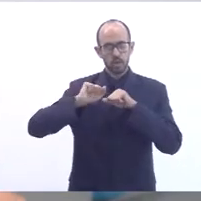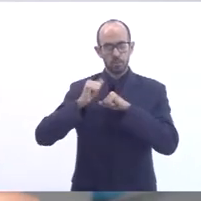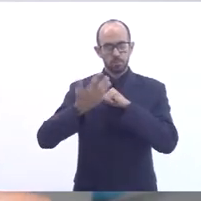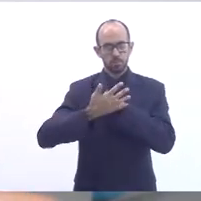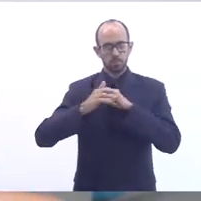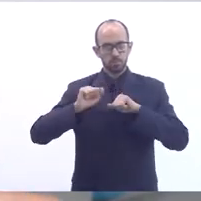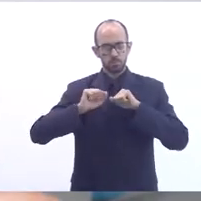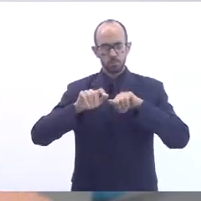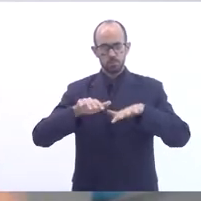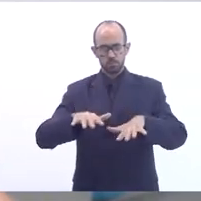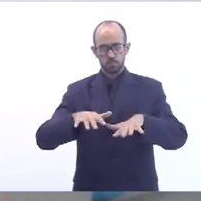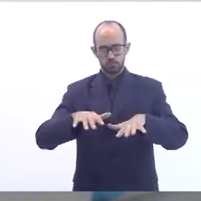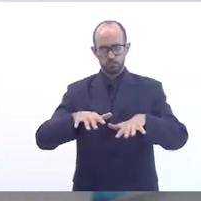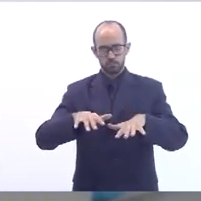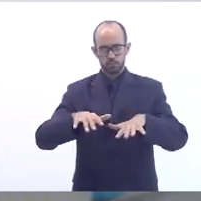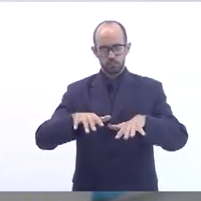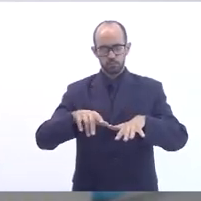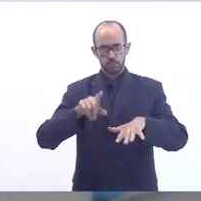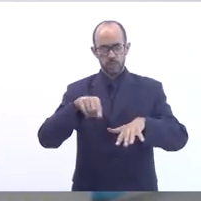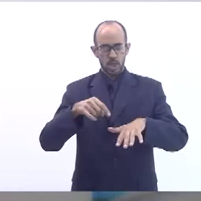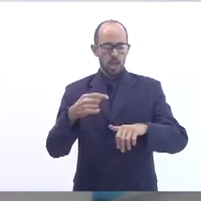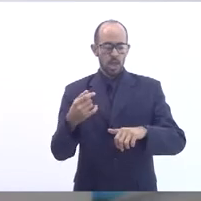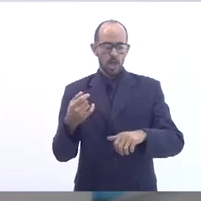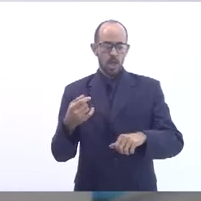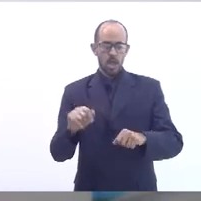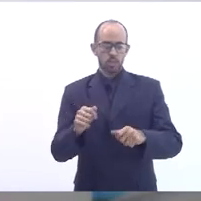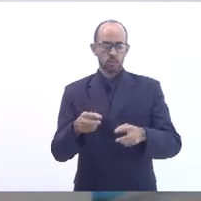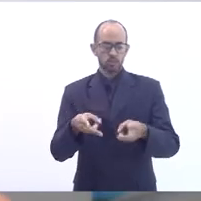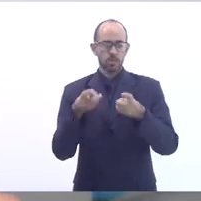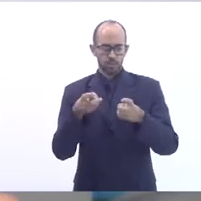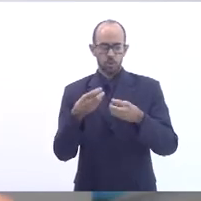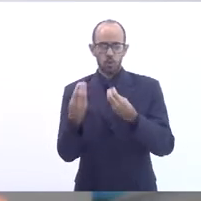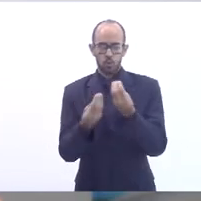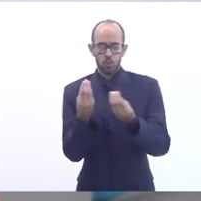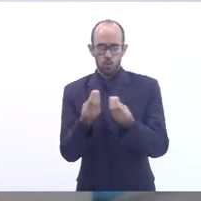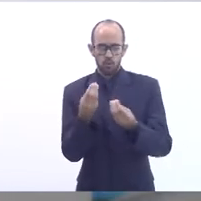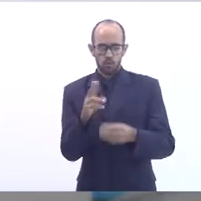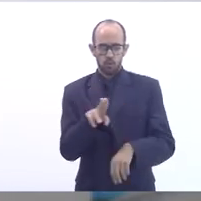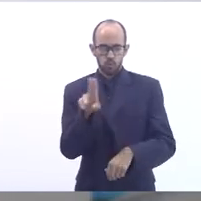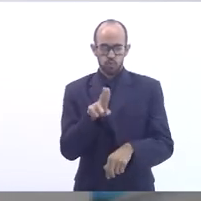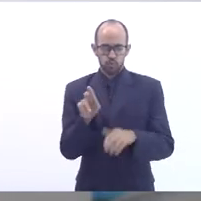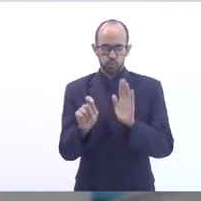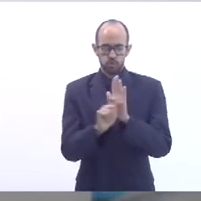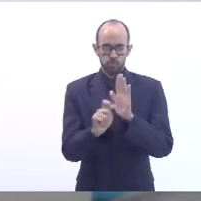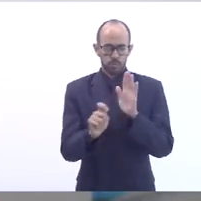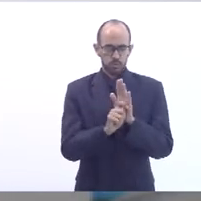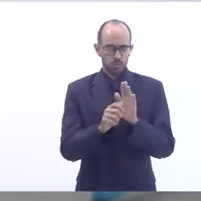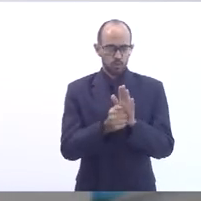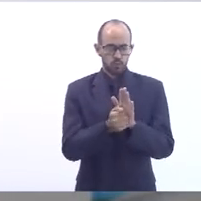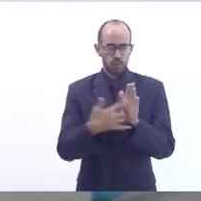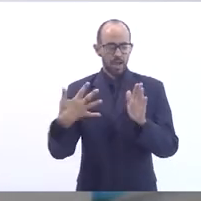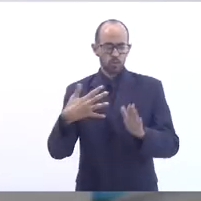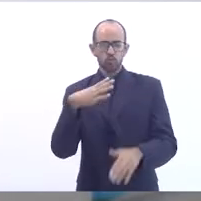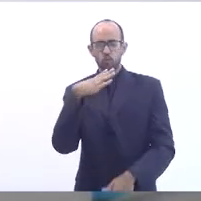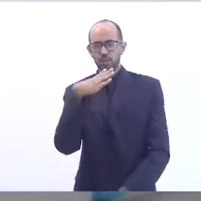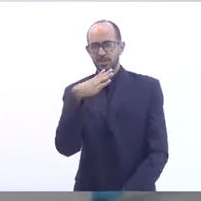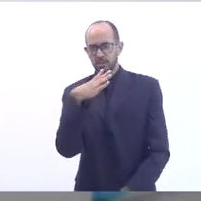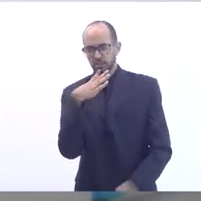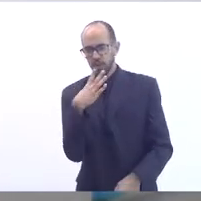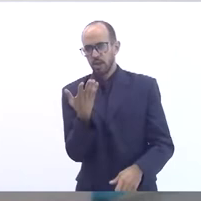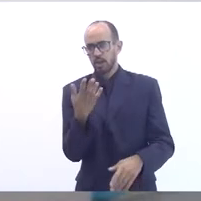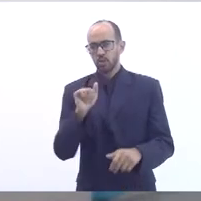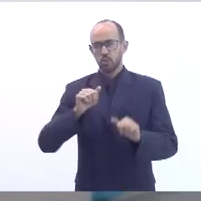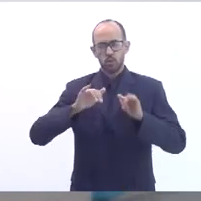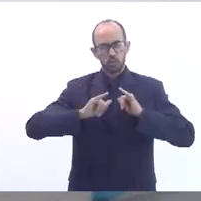perceptível o uso da cannabis da maconha diversas pessoas começaram conheceram com